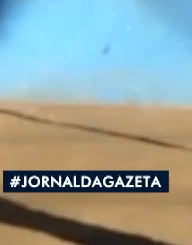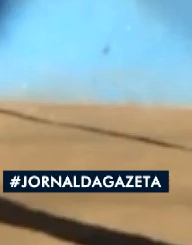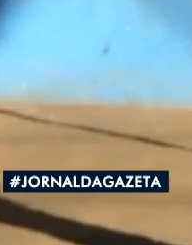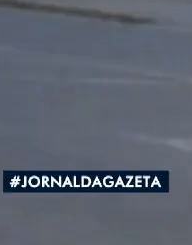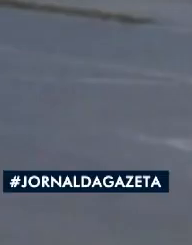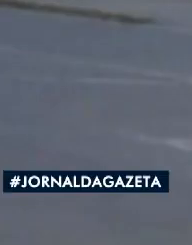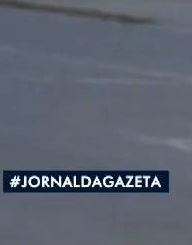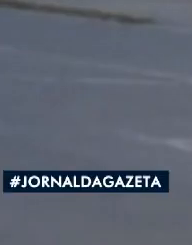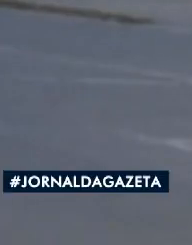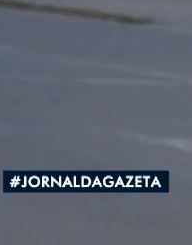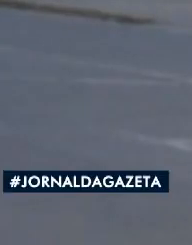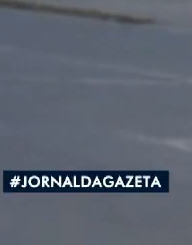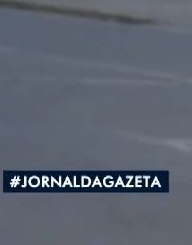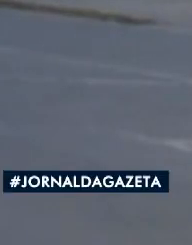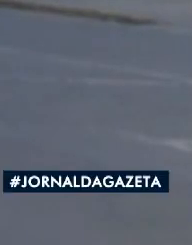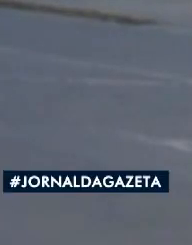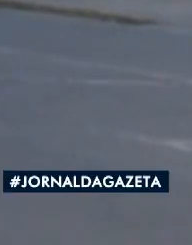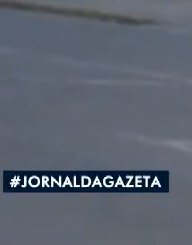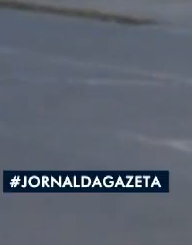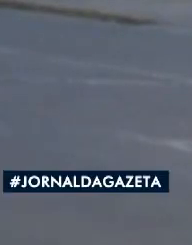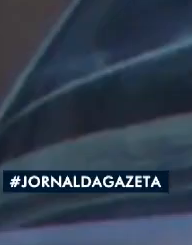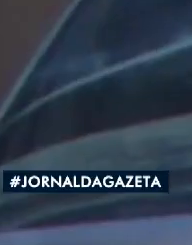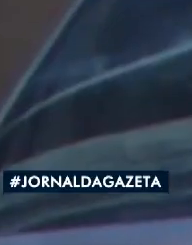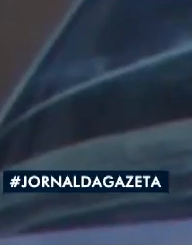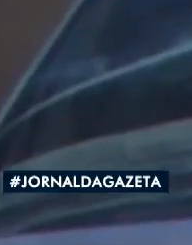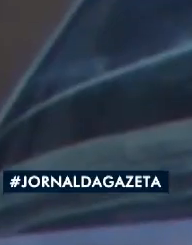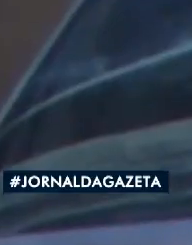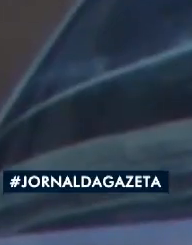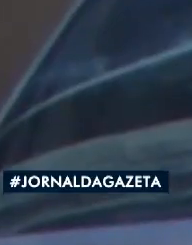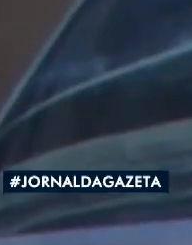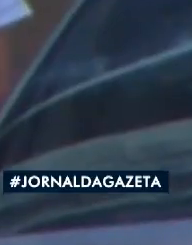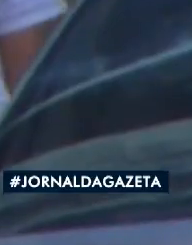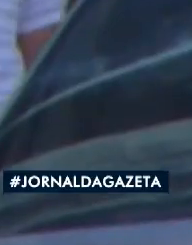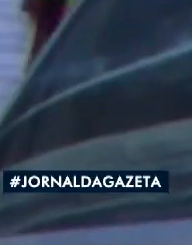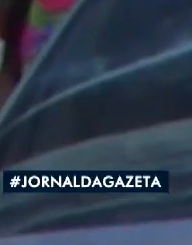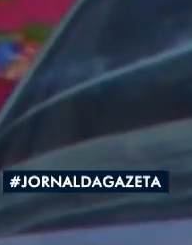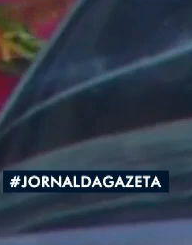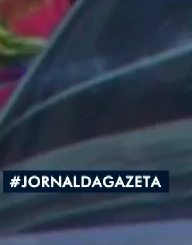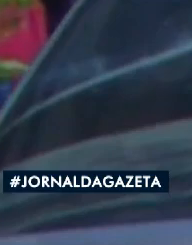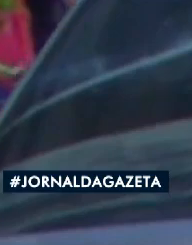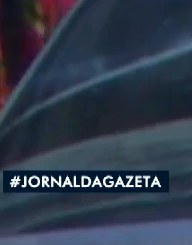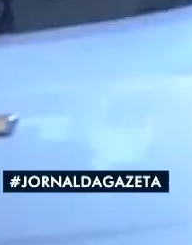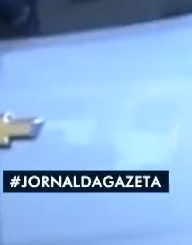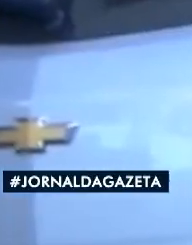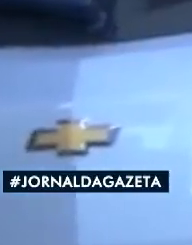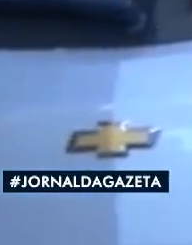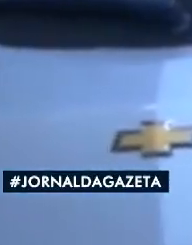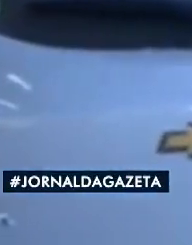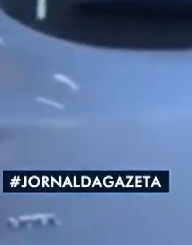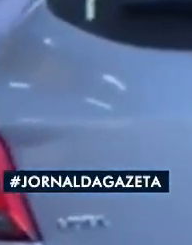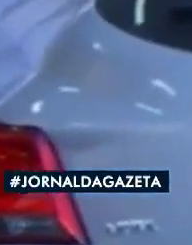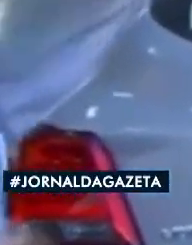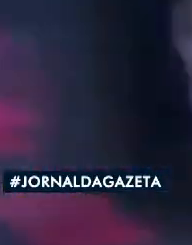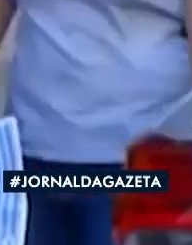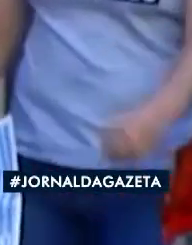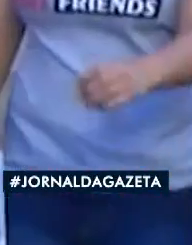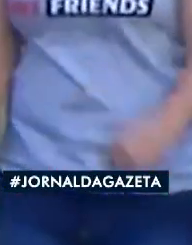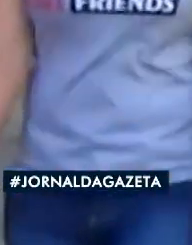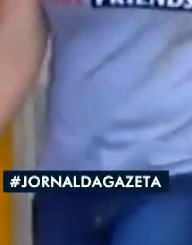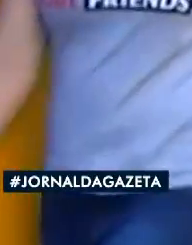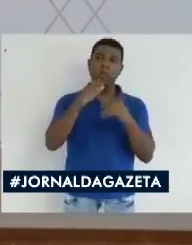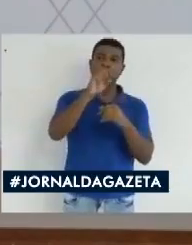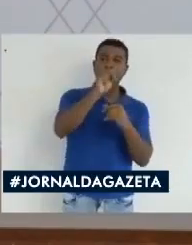baseado no argumento ele projetou possibilidade da curva regredir já que tudo indica o platô com e e de